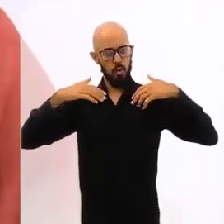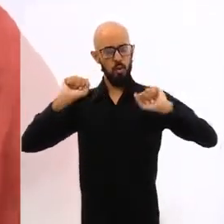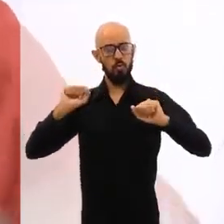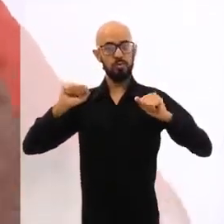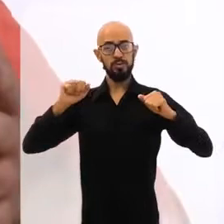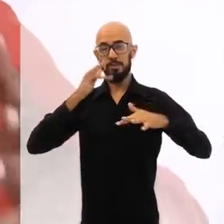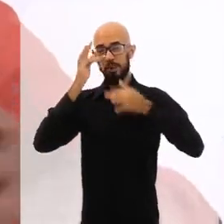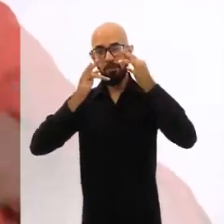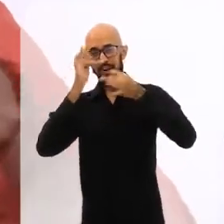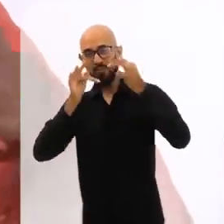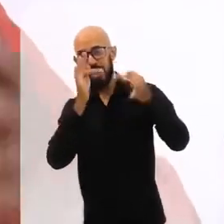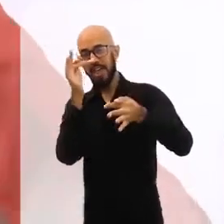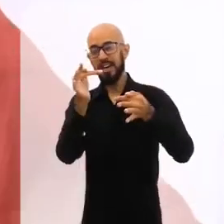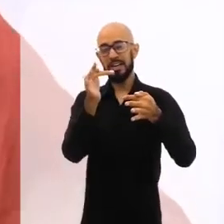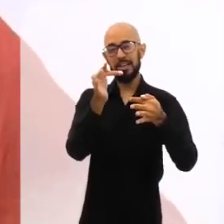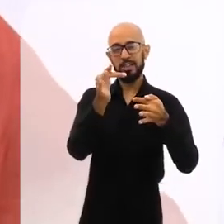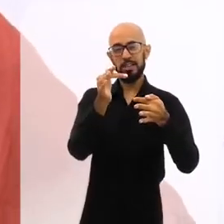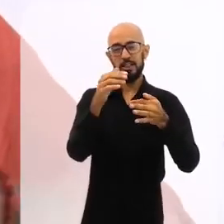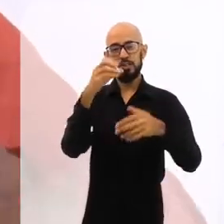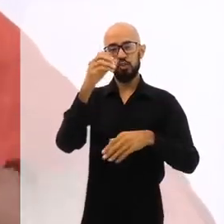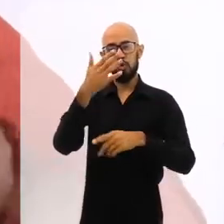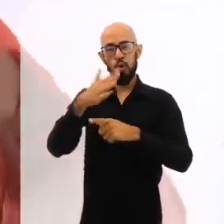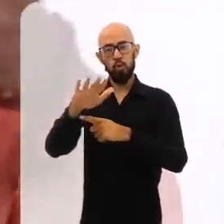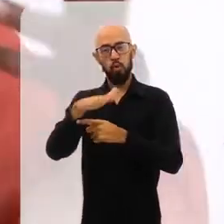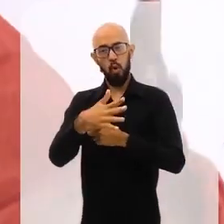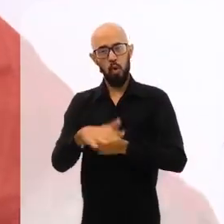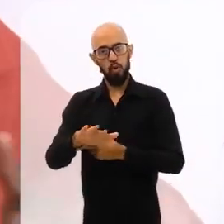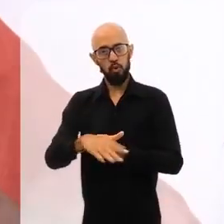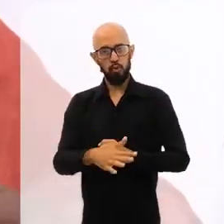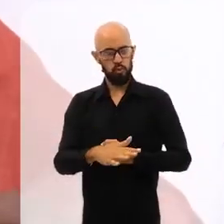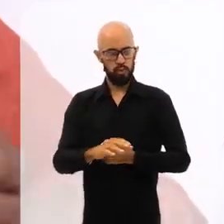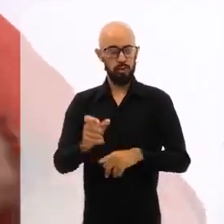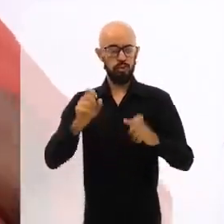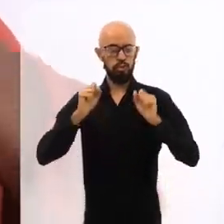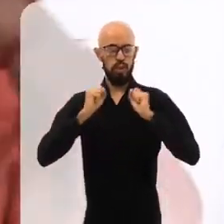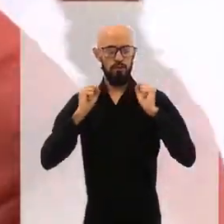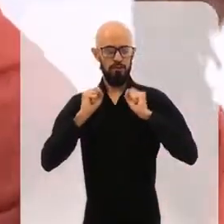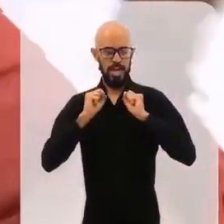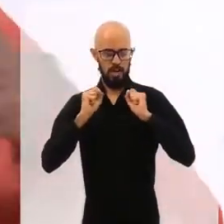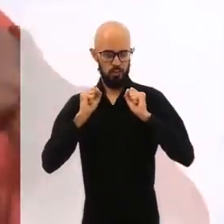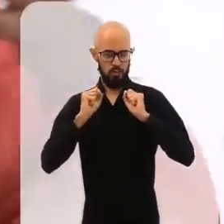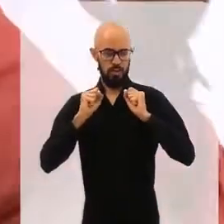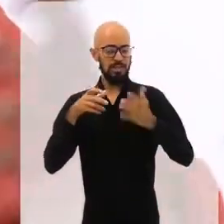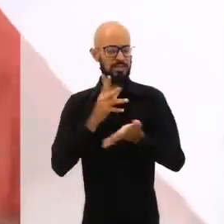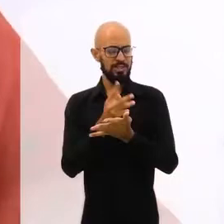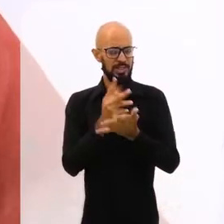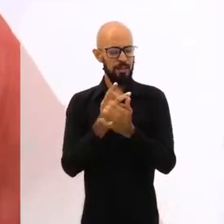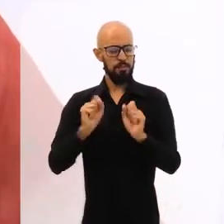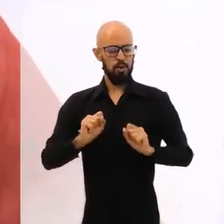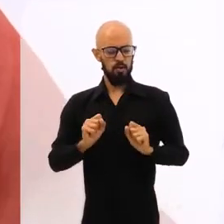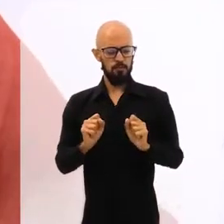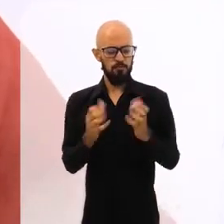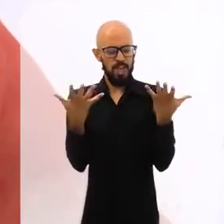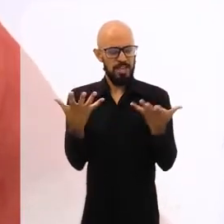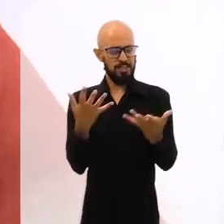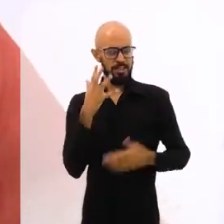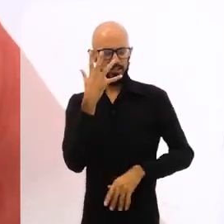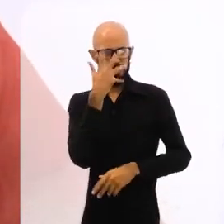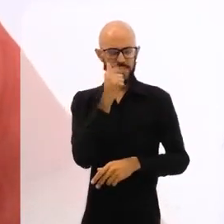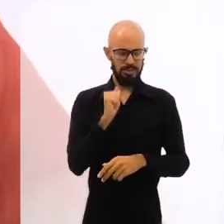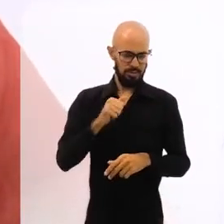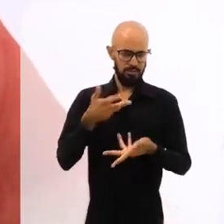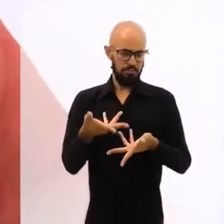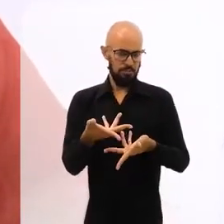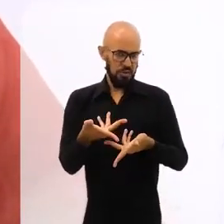ele ia mudando, sempre com festas e coisas lindas, maravilhosas. E ele chegou a uma